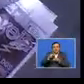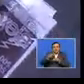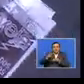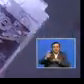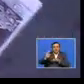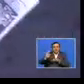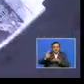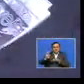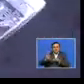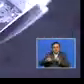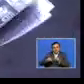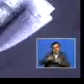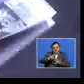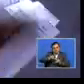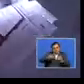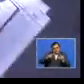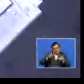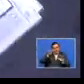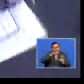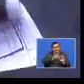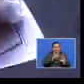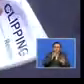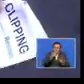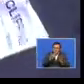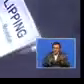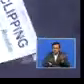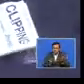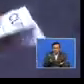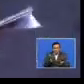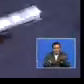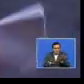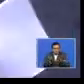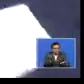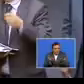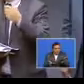matéria. Então, me parece que são dois pesos e duas medidas.